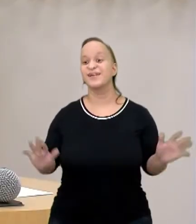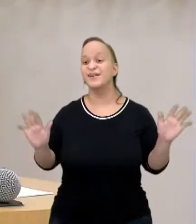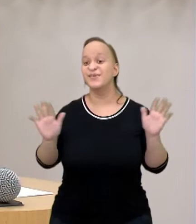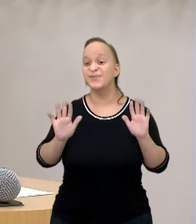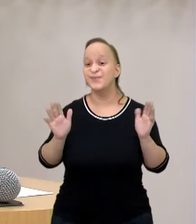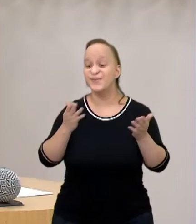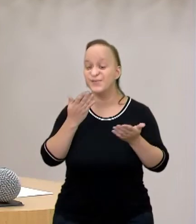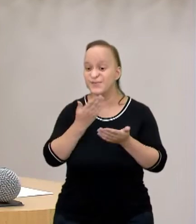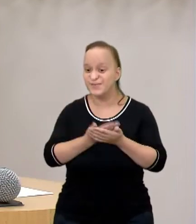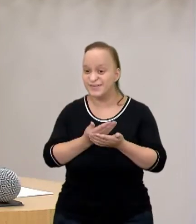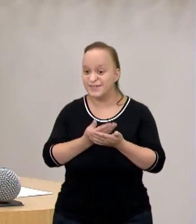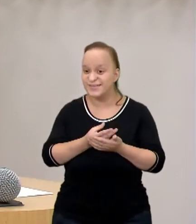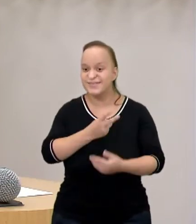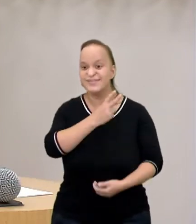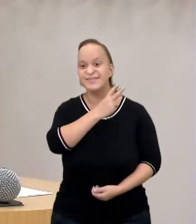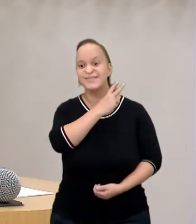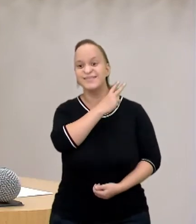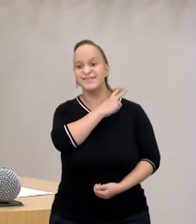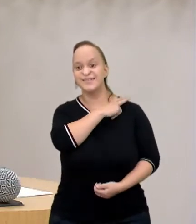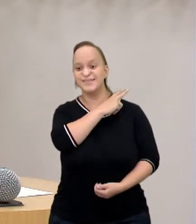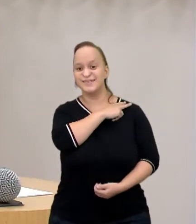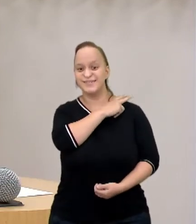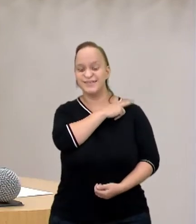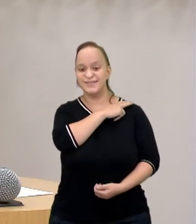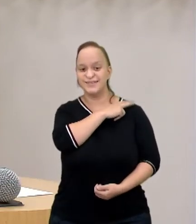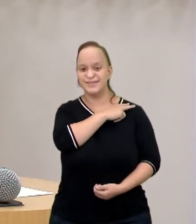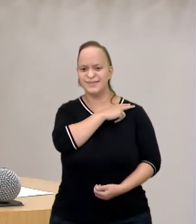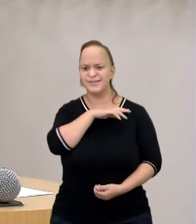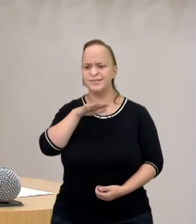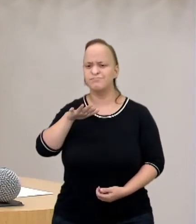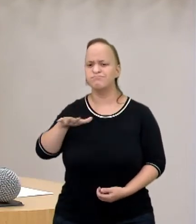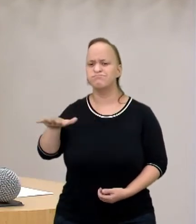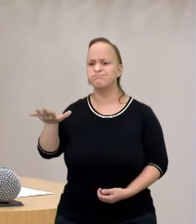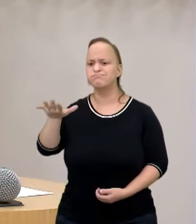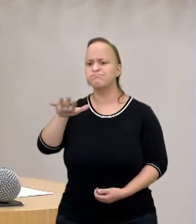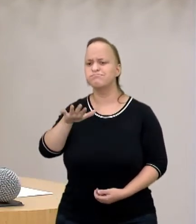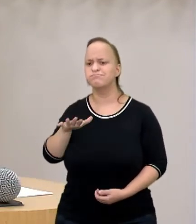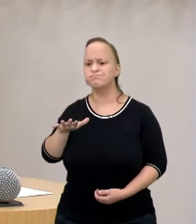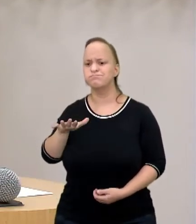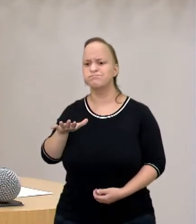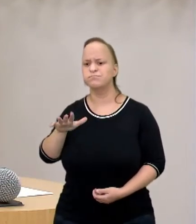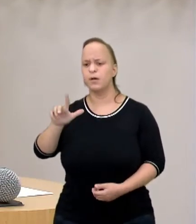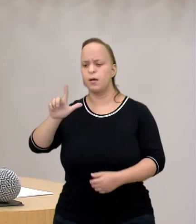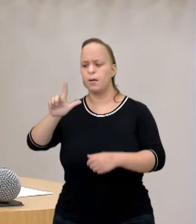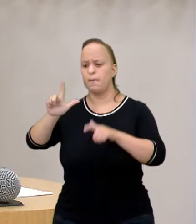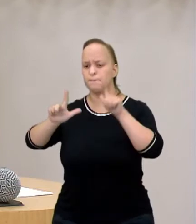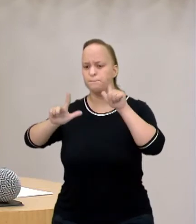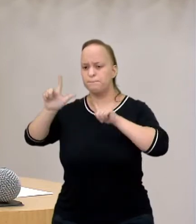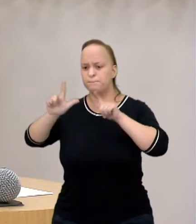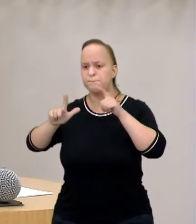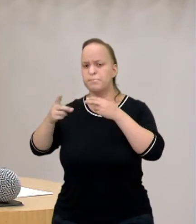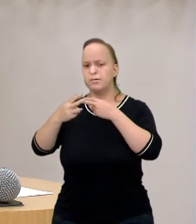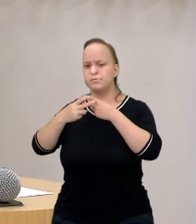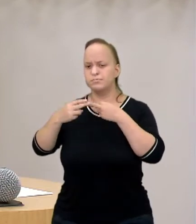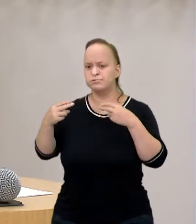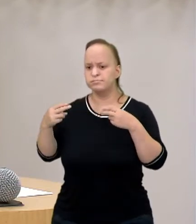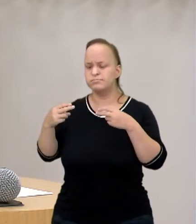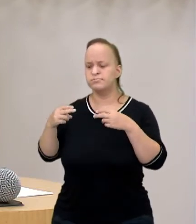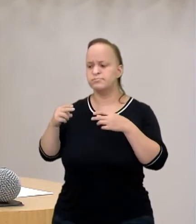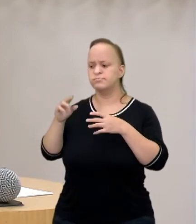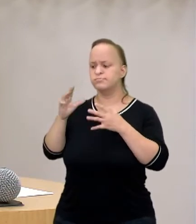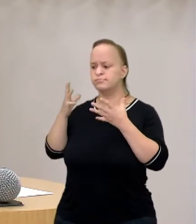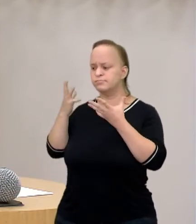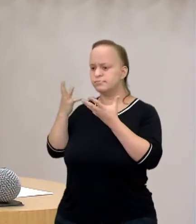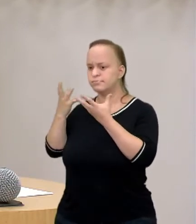estudantes do segundo ano que estão seguindo a influência da mídia na vida dos jovens. Eu sou a professora Fernanda Borges,